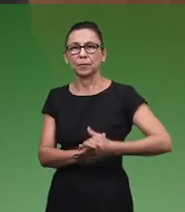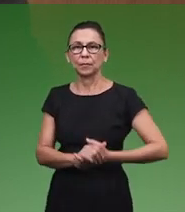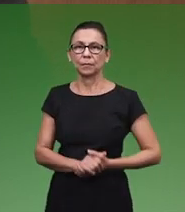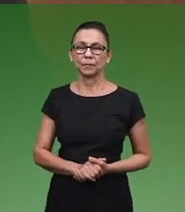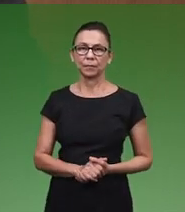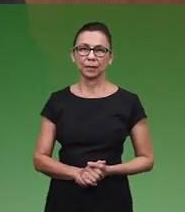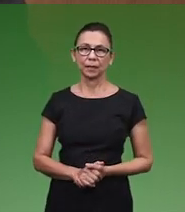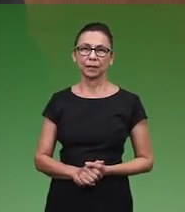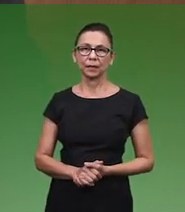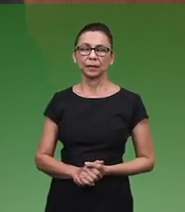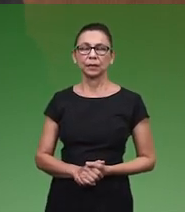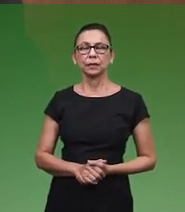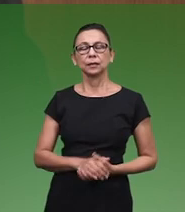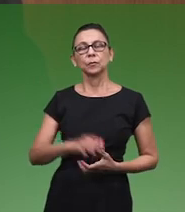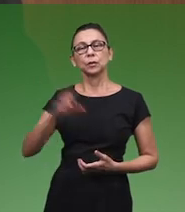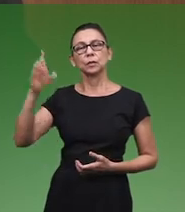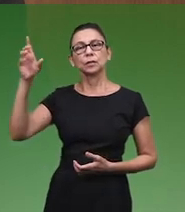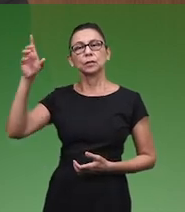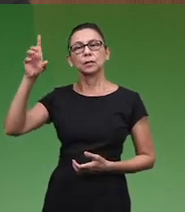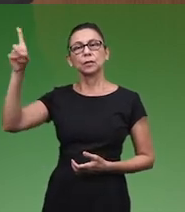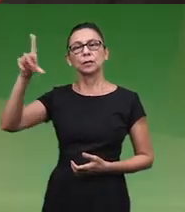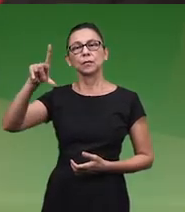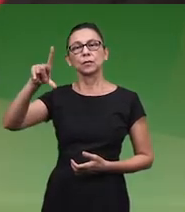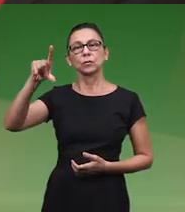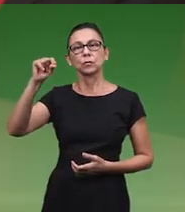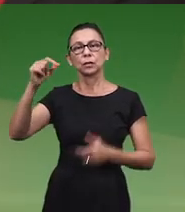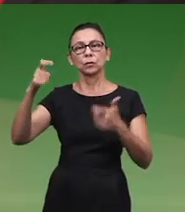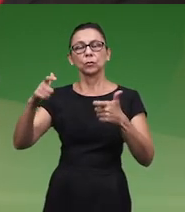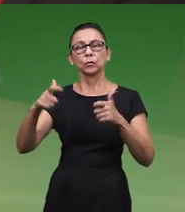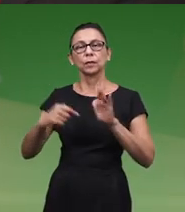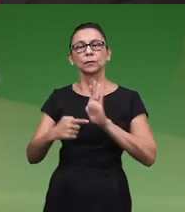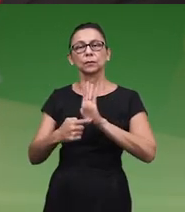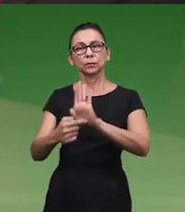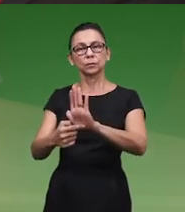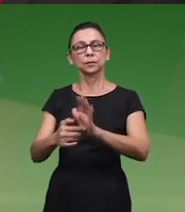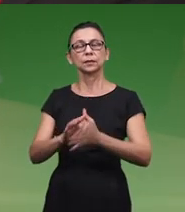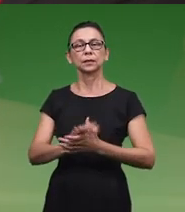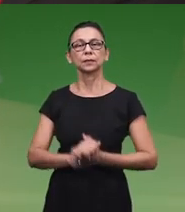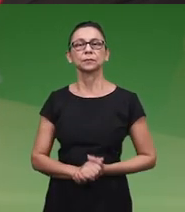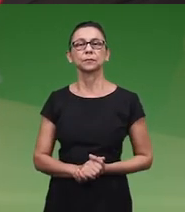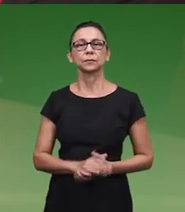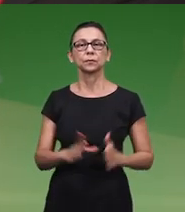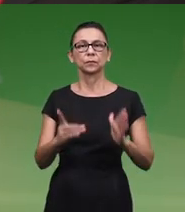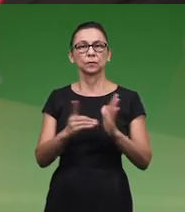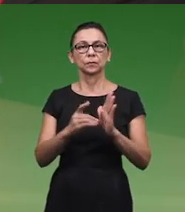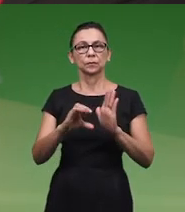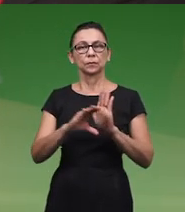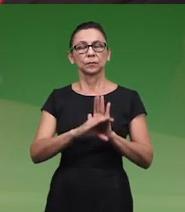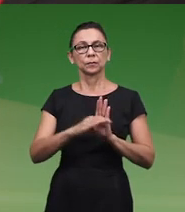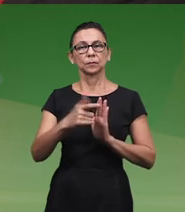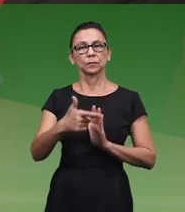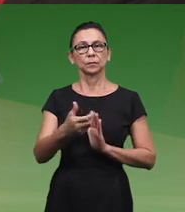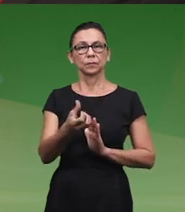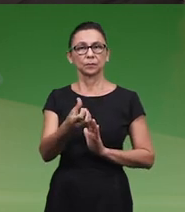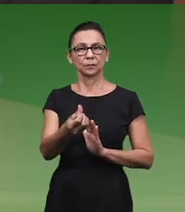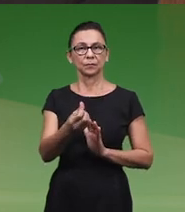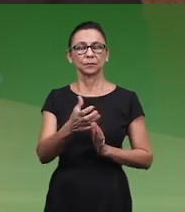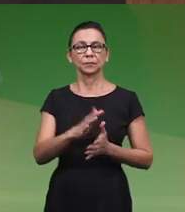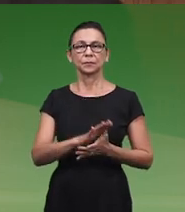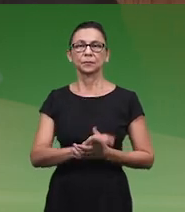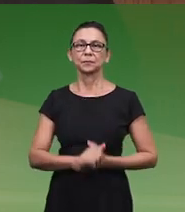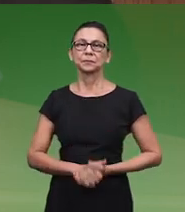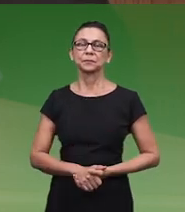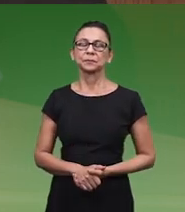fazer habitar o seu nome. Glória a Deus. Esse texto está em Deuteronômio? Deuteronômio 26. O